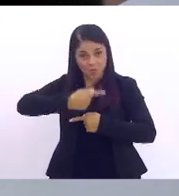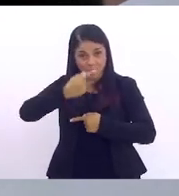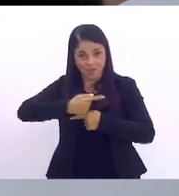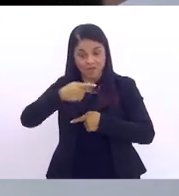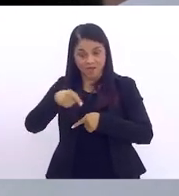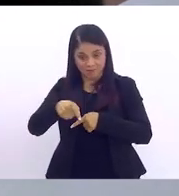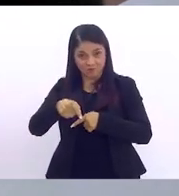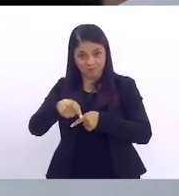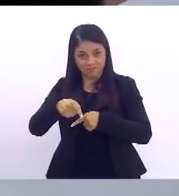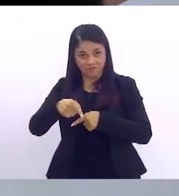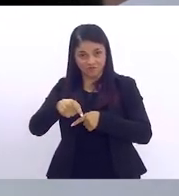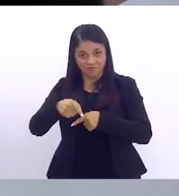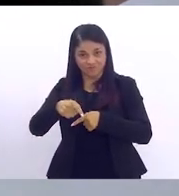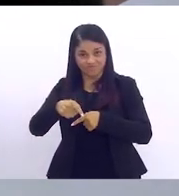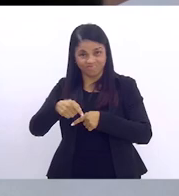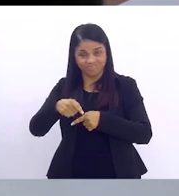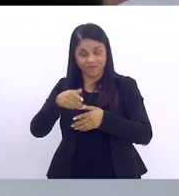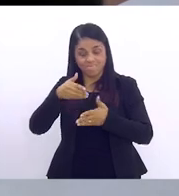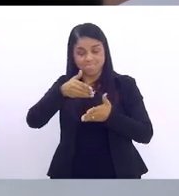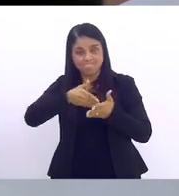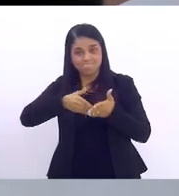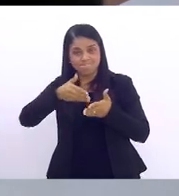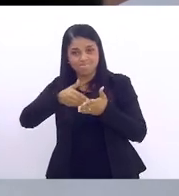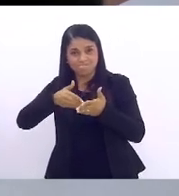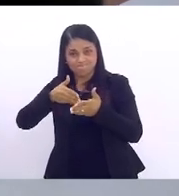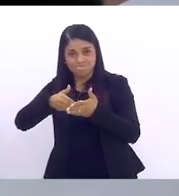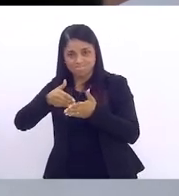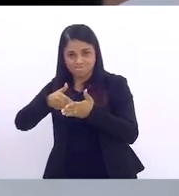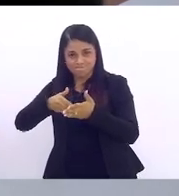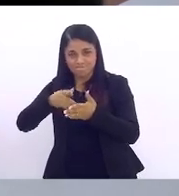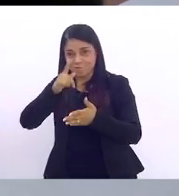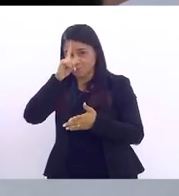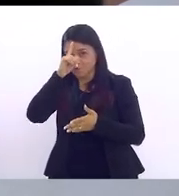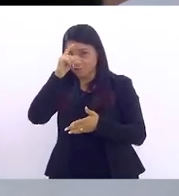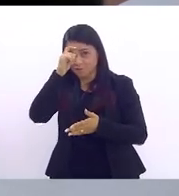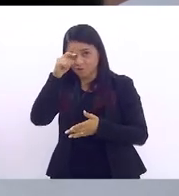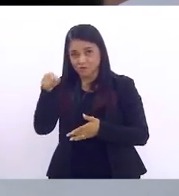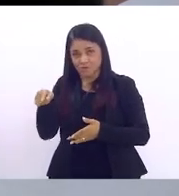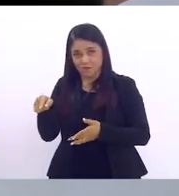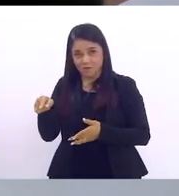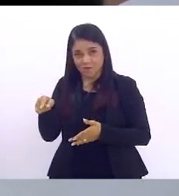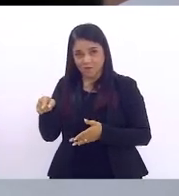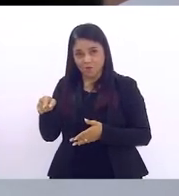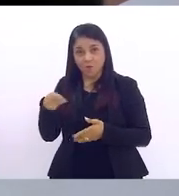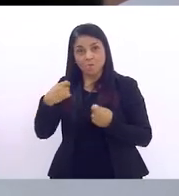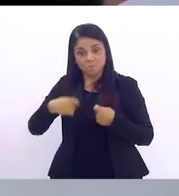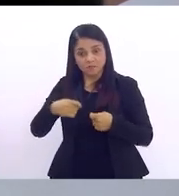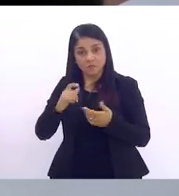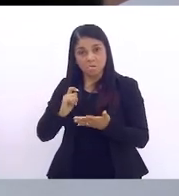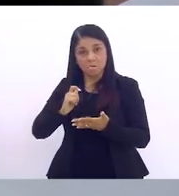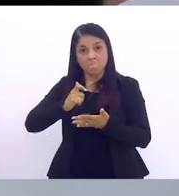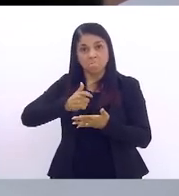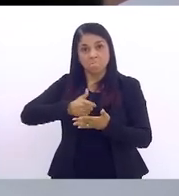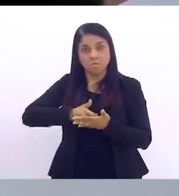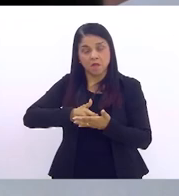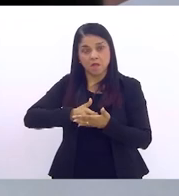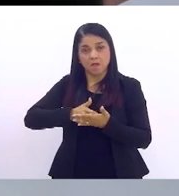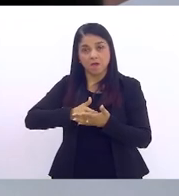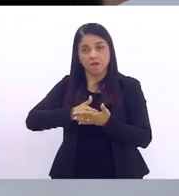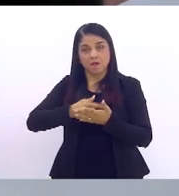específico tá CCI ano não é mais público esse hospital porque ele tem que pagar pedágio para chegar e para ir